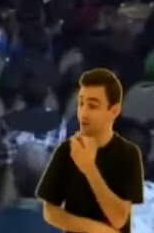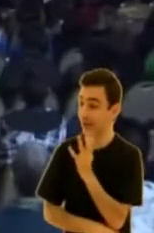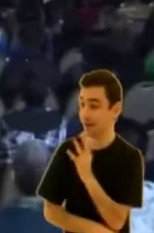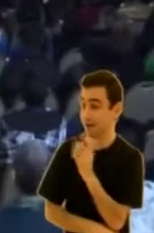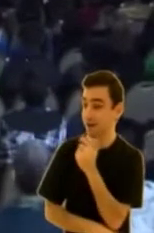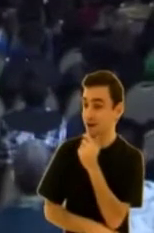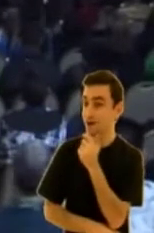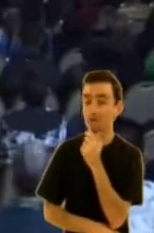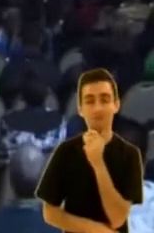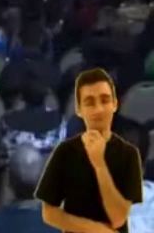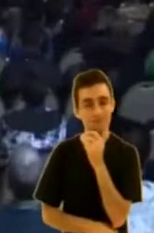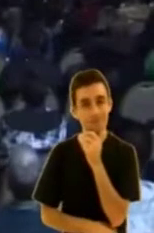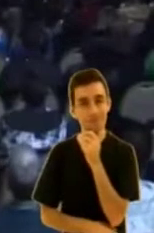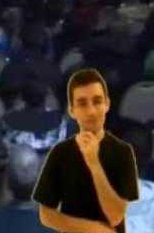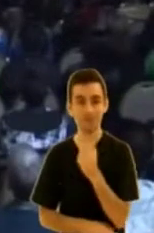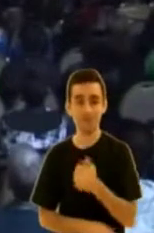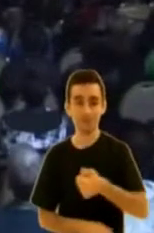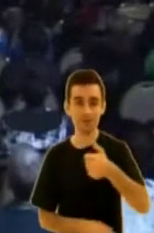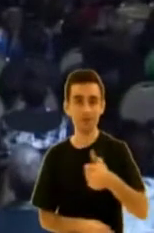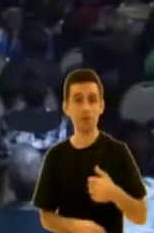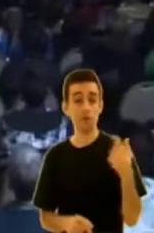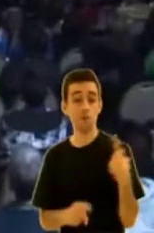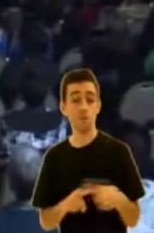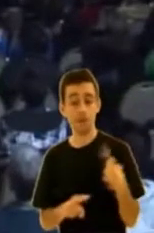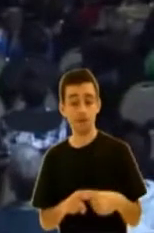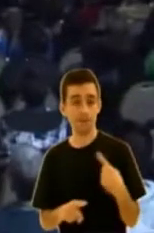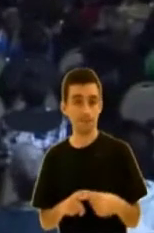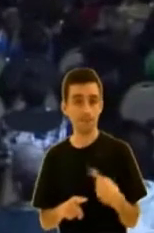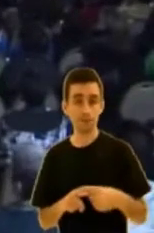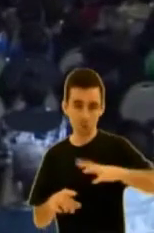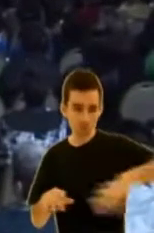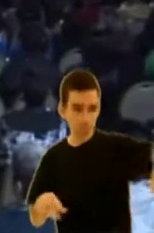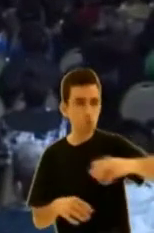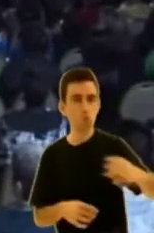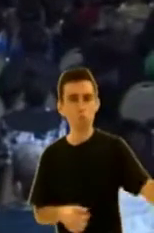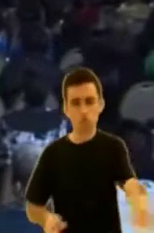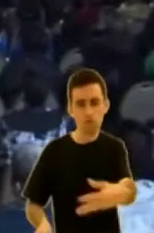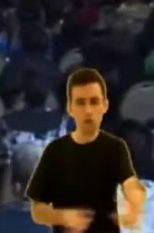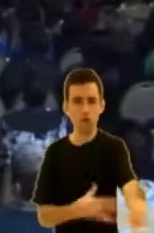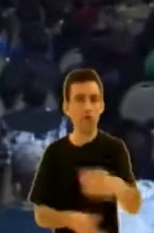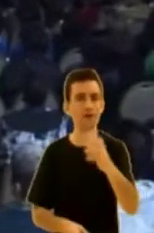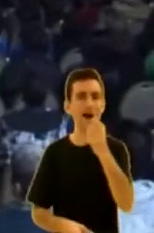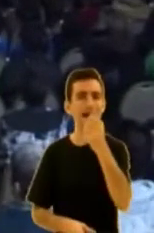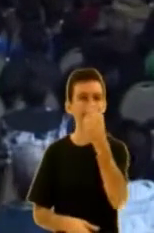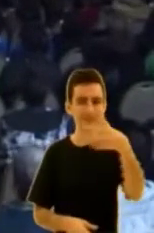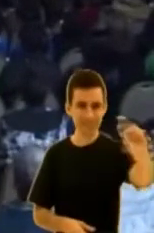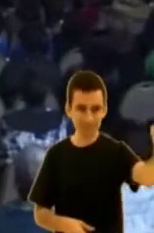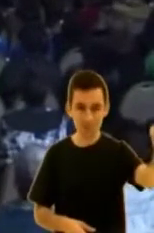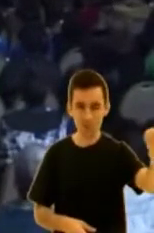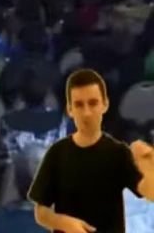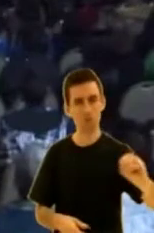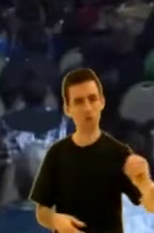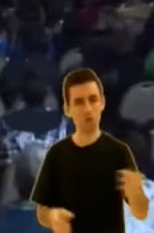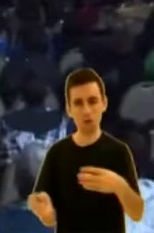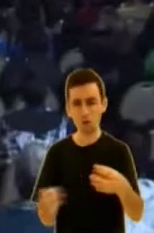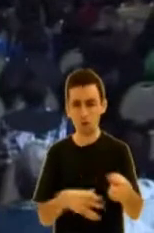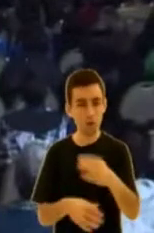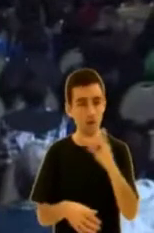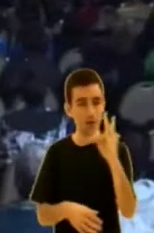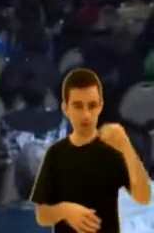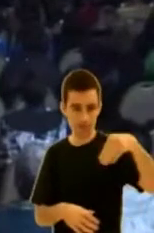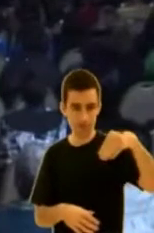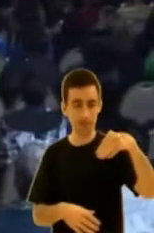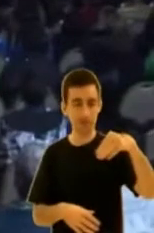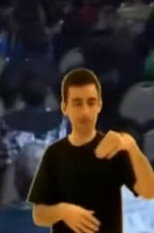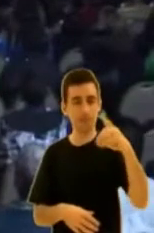sistemas nossos. Tanto o PAR quanto as nossas novas ações que envolvem o